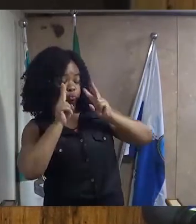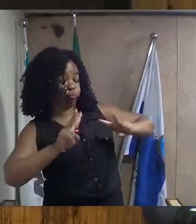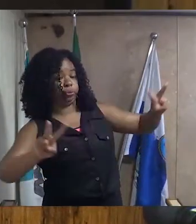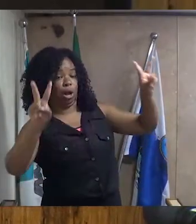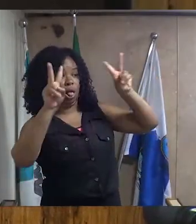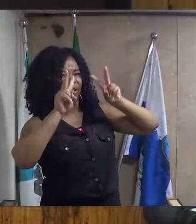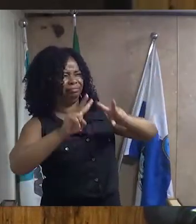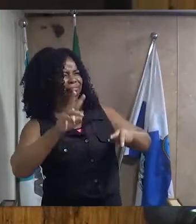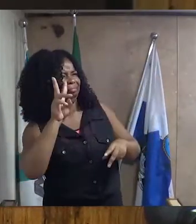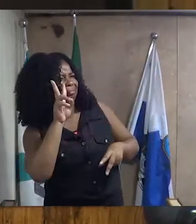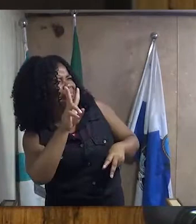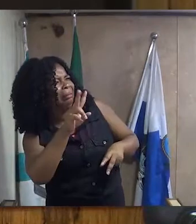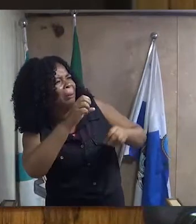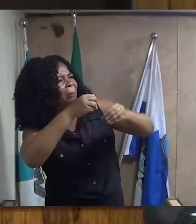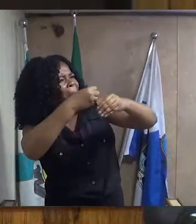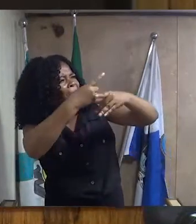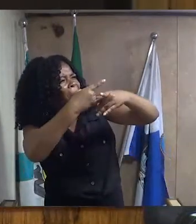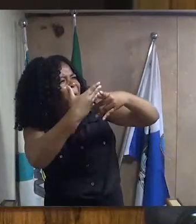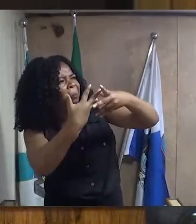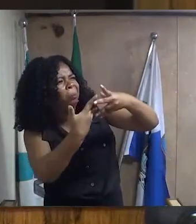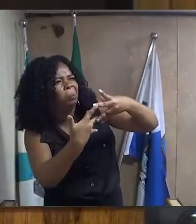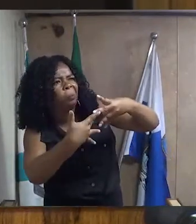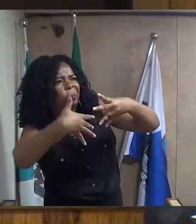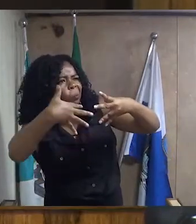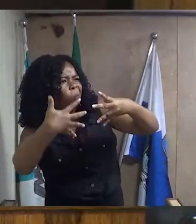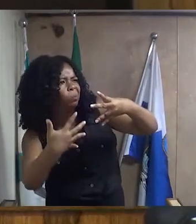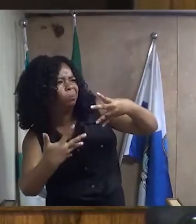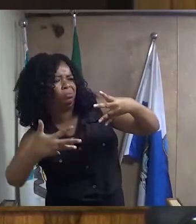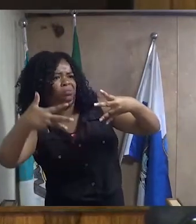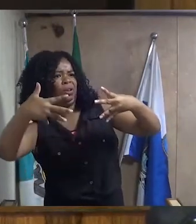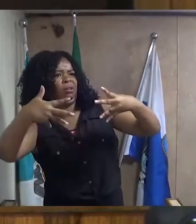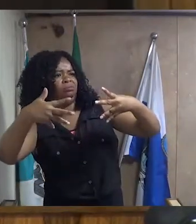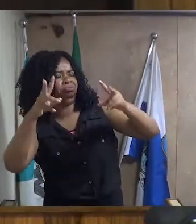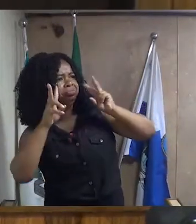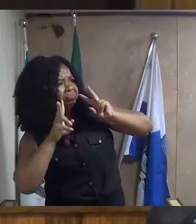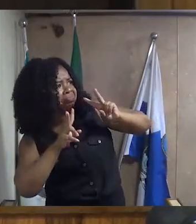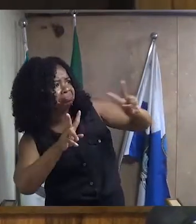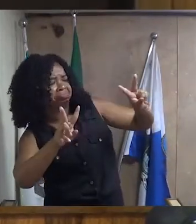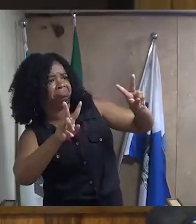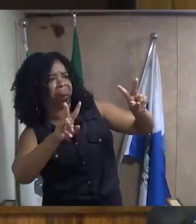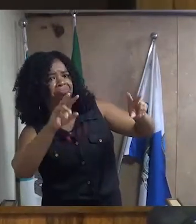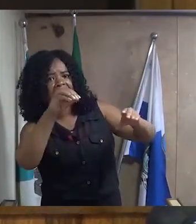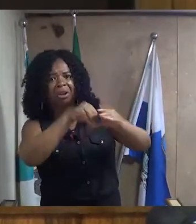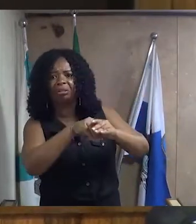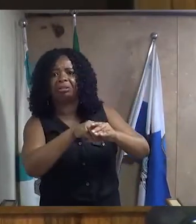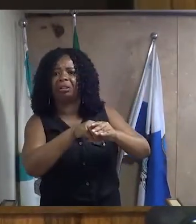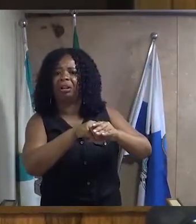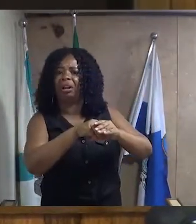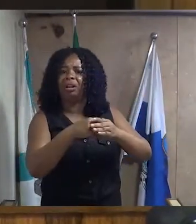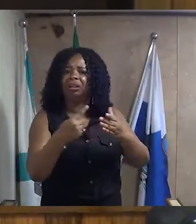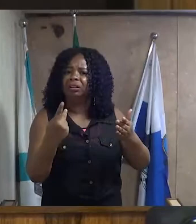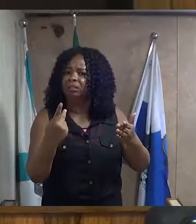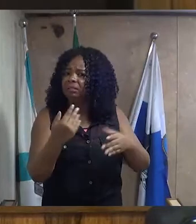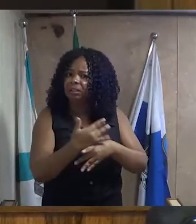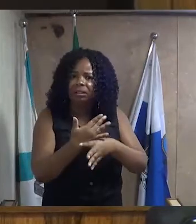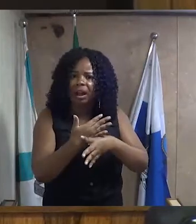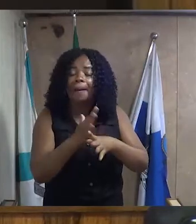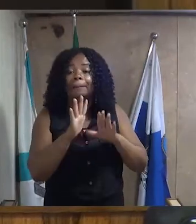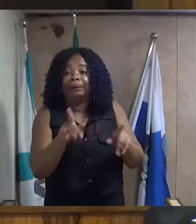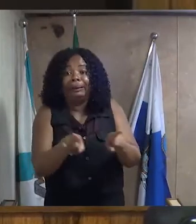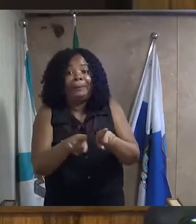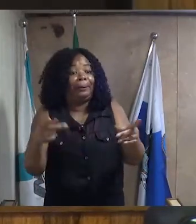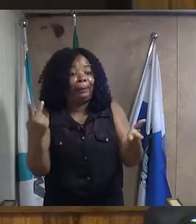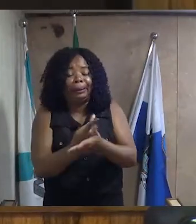o visual da nossa cidade, mas causam transtornos e acidentes. E a obrigação delas é